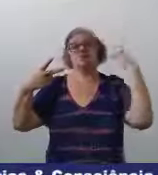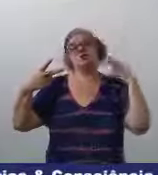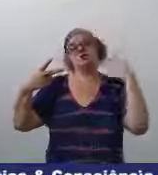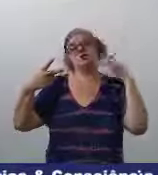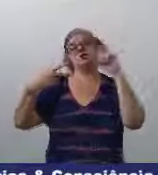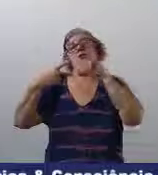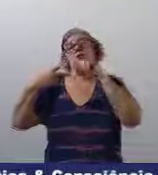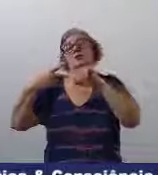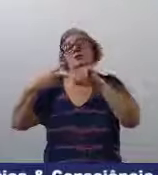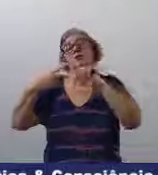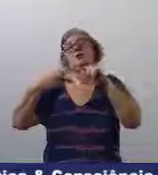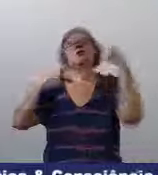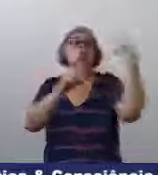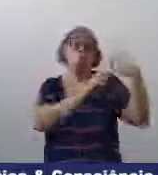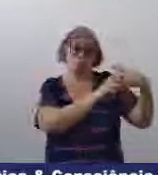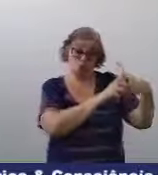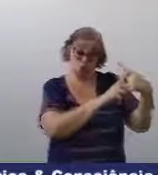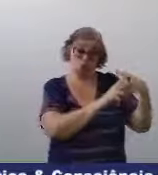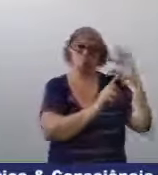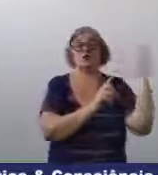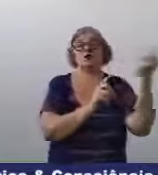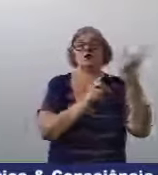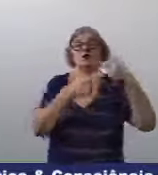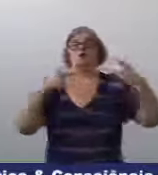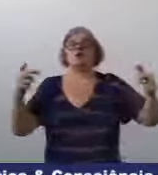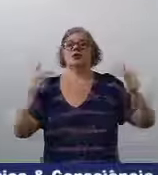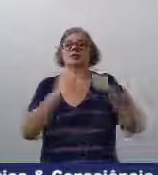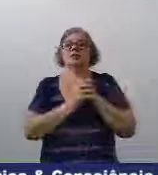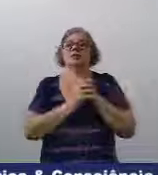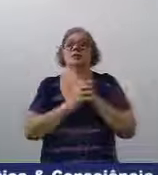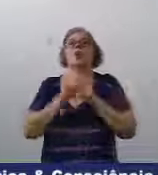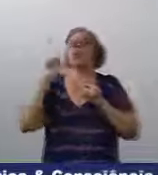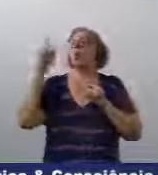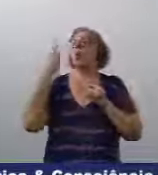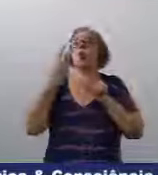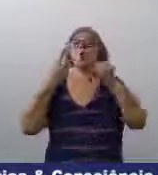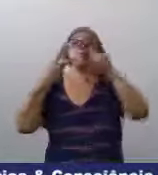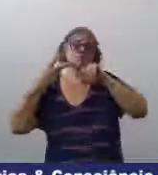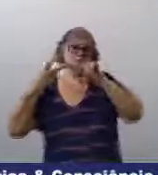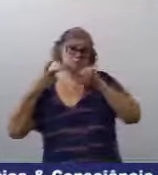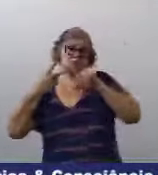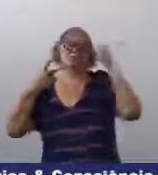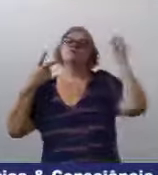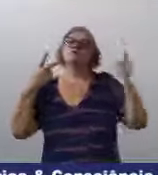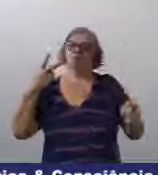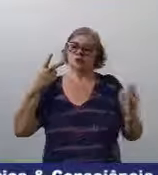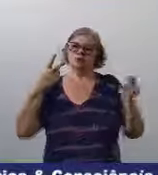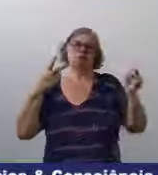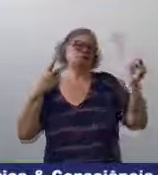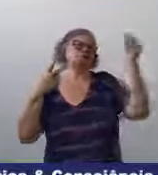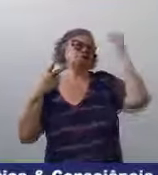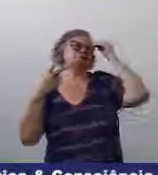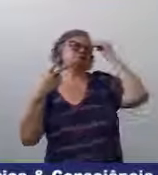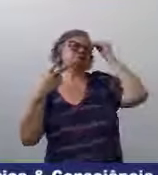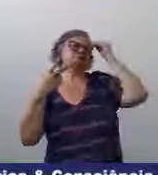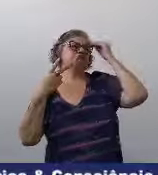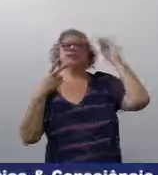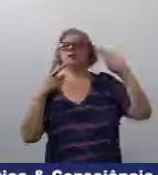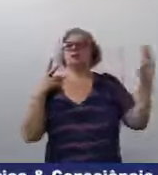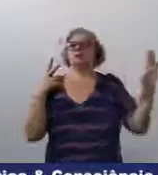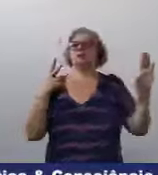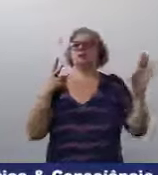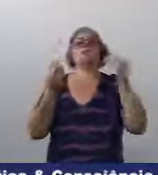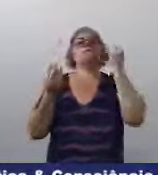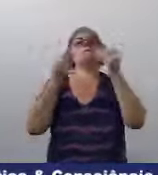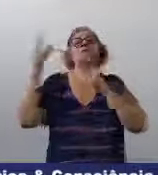na filosofia da ciência. Devemos buscar por que as coisas acontecem, ou devemos nos satisfazer simplesmente em